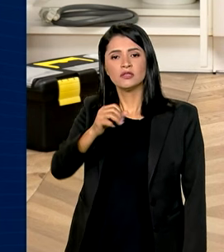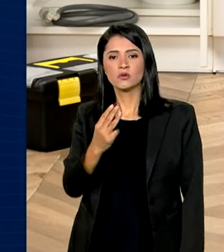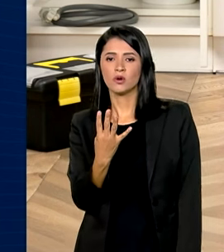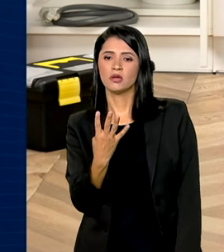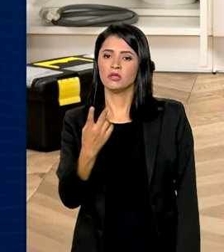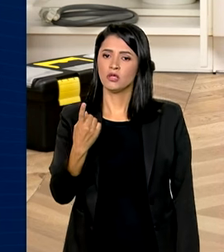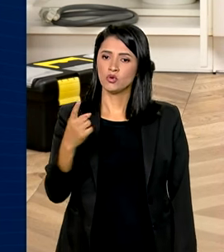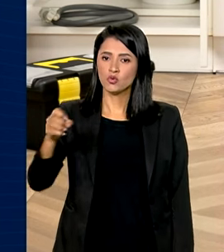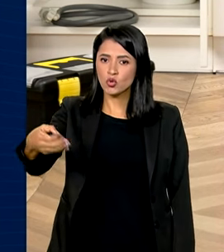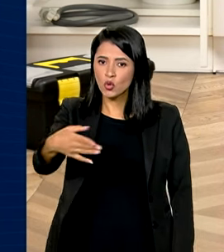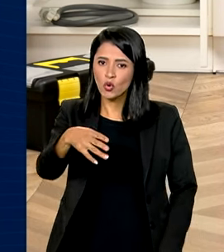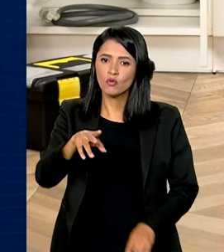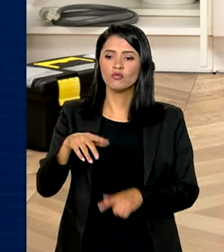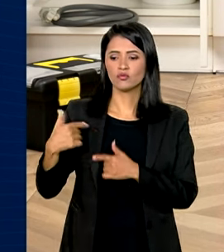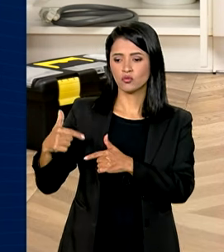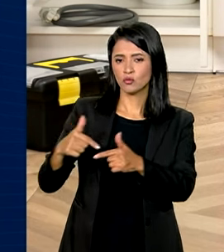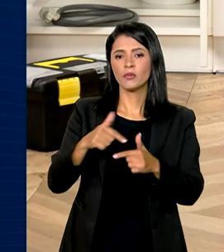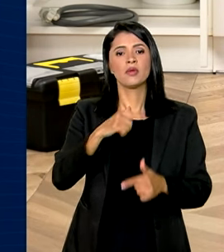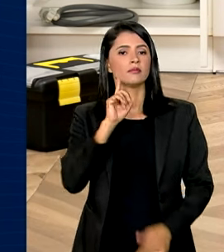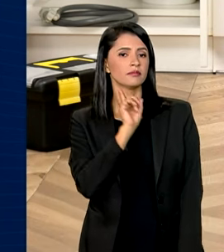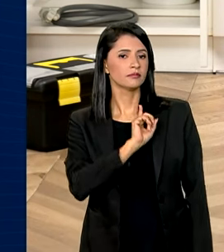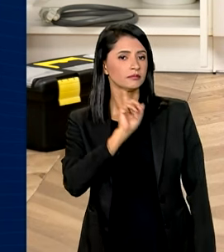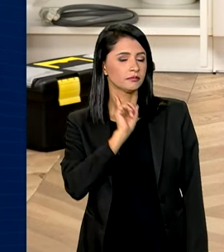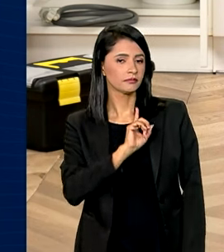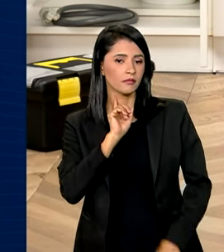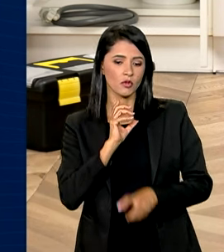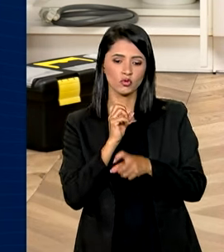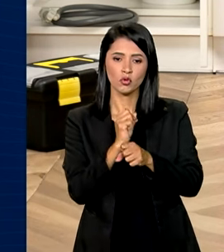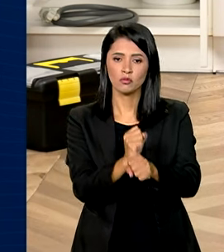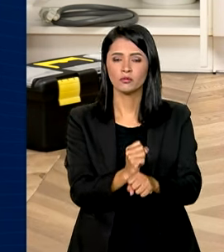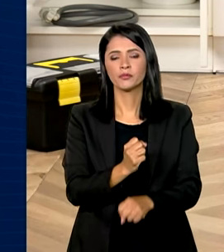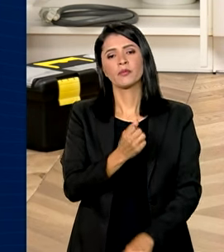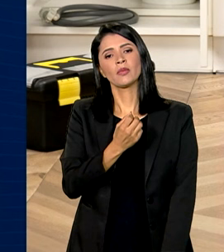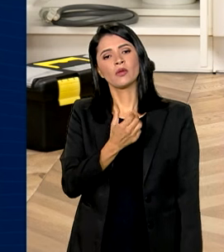76.941 novos postos, Minas Gerais, com geração de